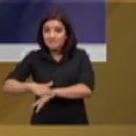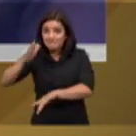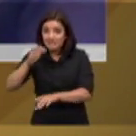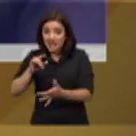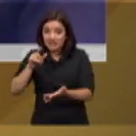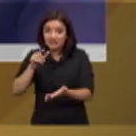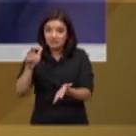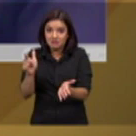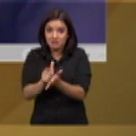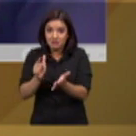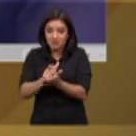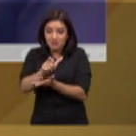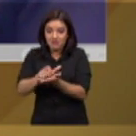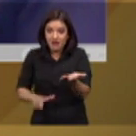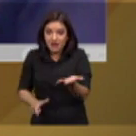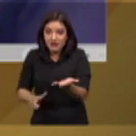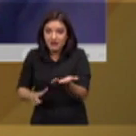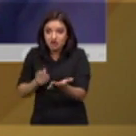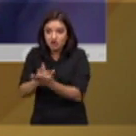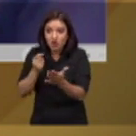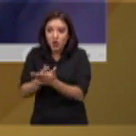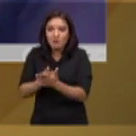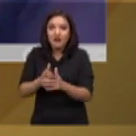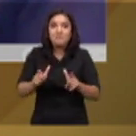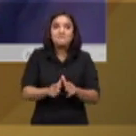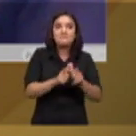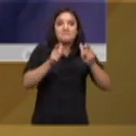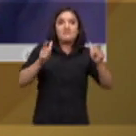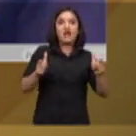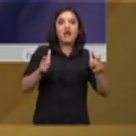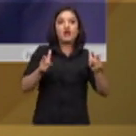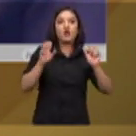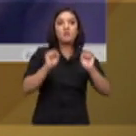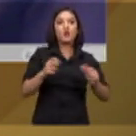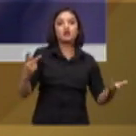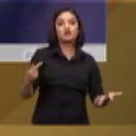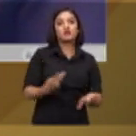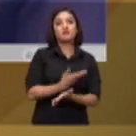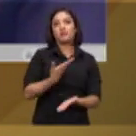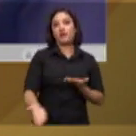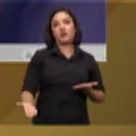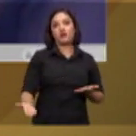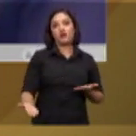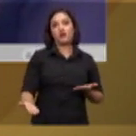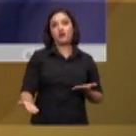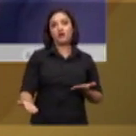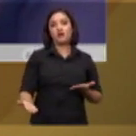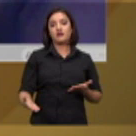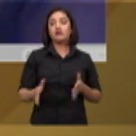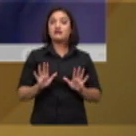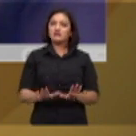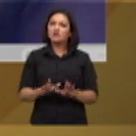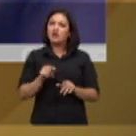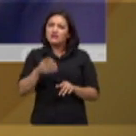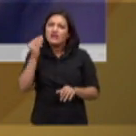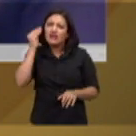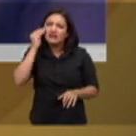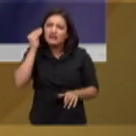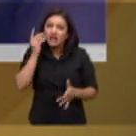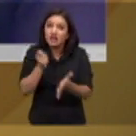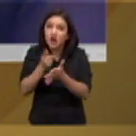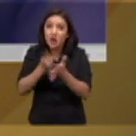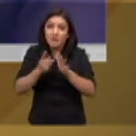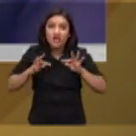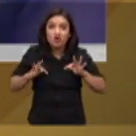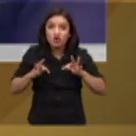se arrisca, tanto maior é a probabilidade de perder. Arrisque-se a comprar todos